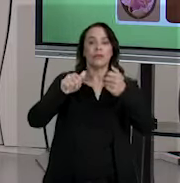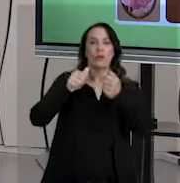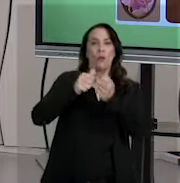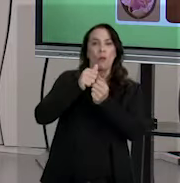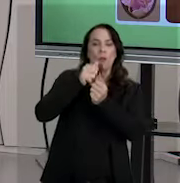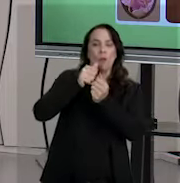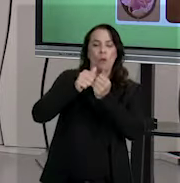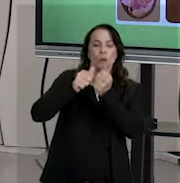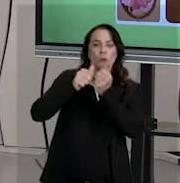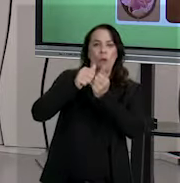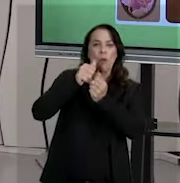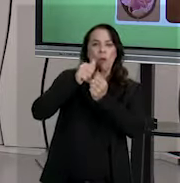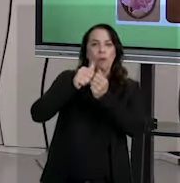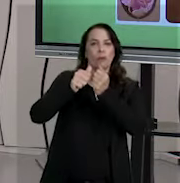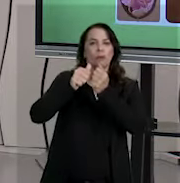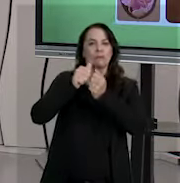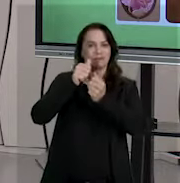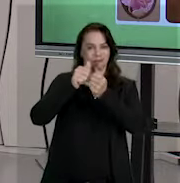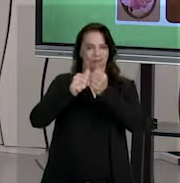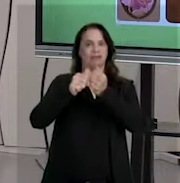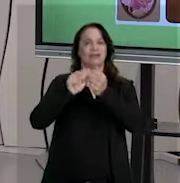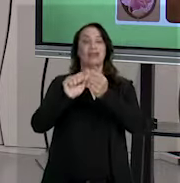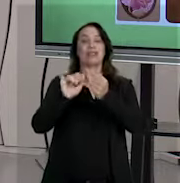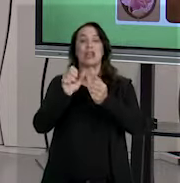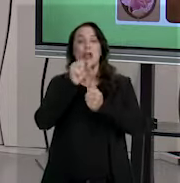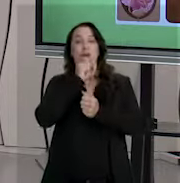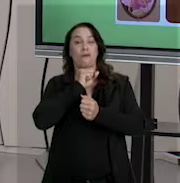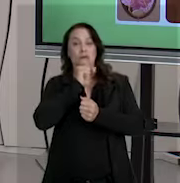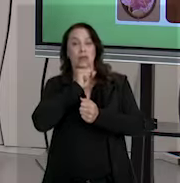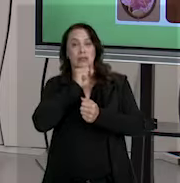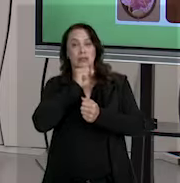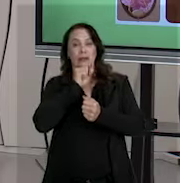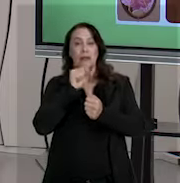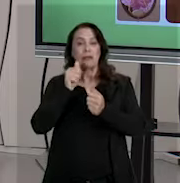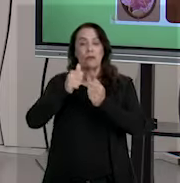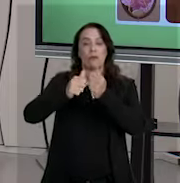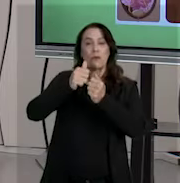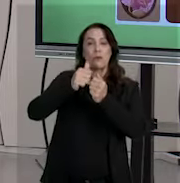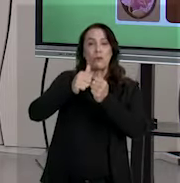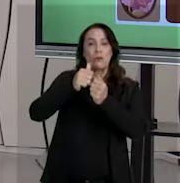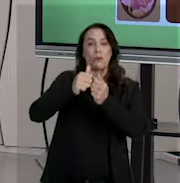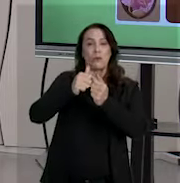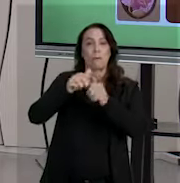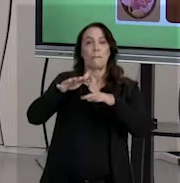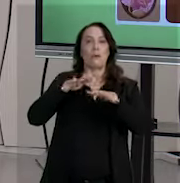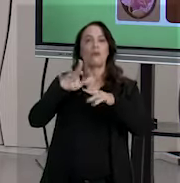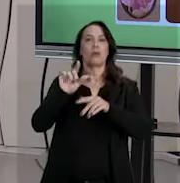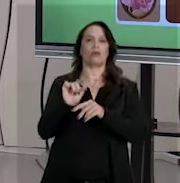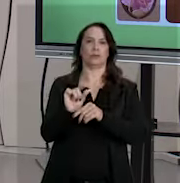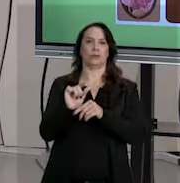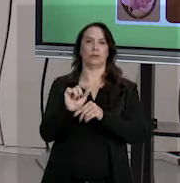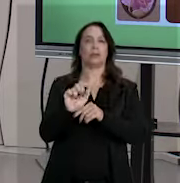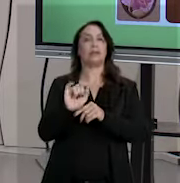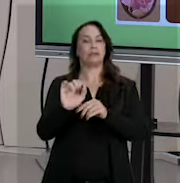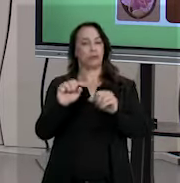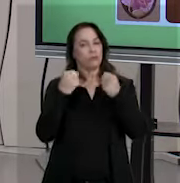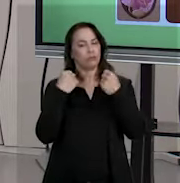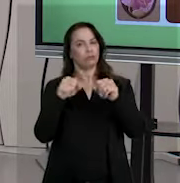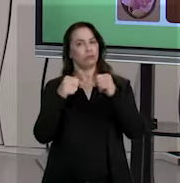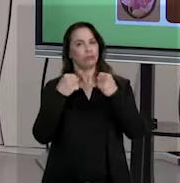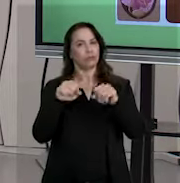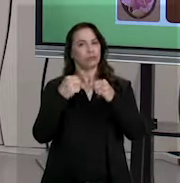mais rígidas. Então, quanto mais a gente pratica atividade física, a gente trabalha, reforça